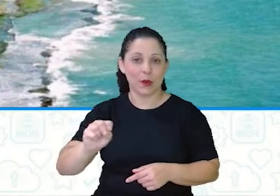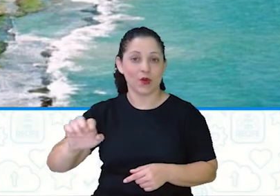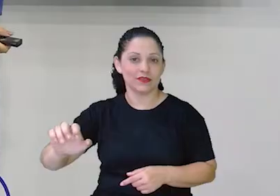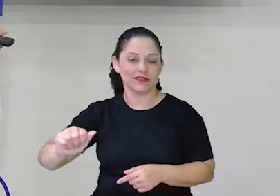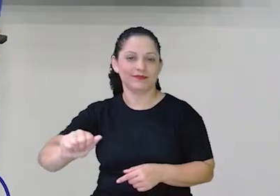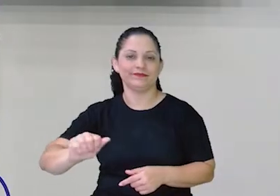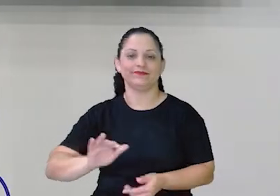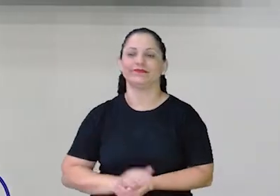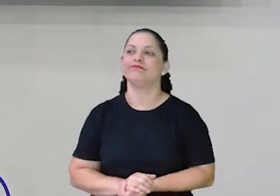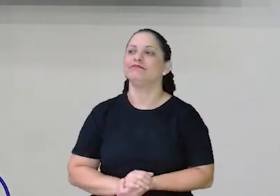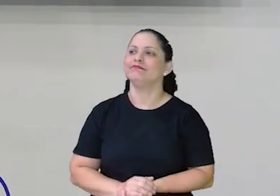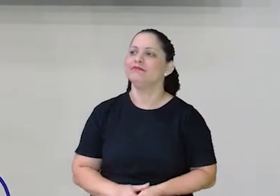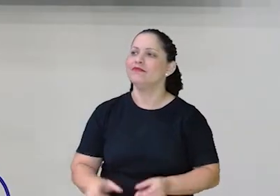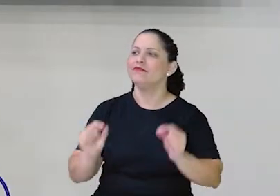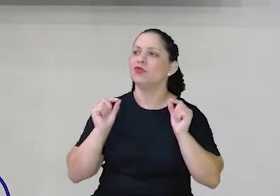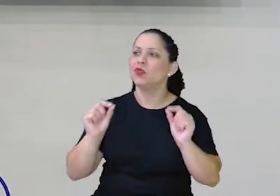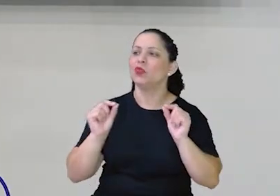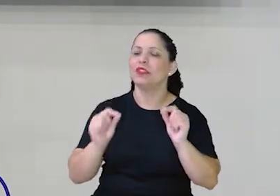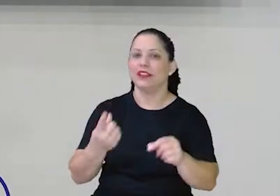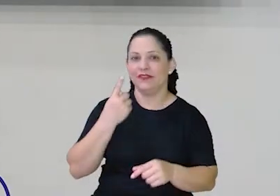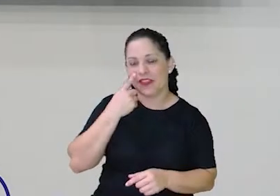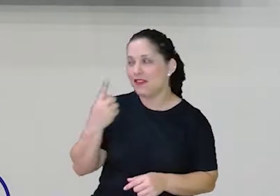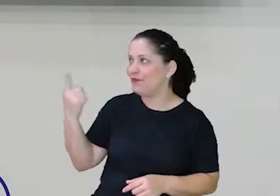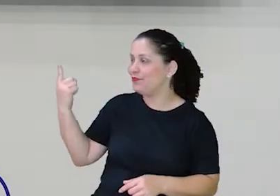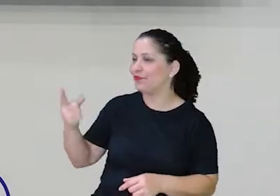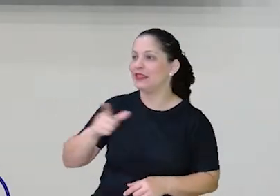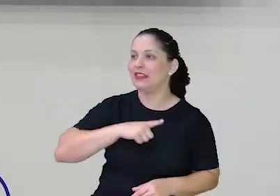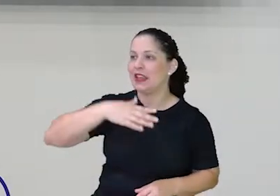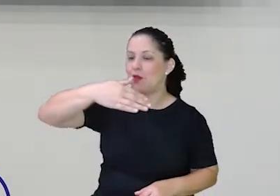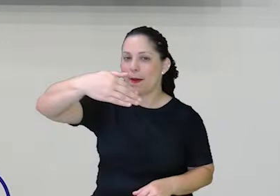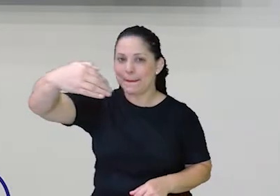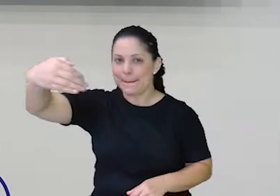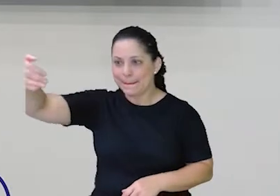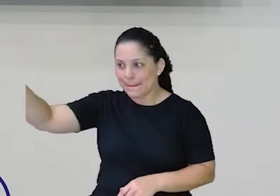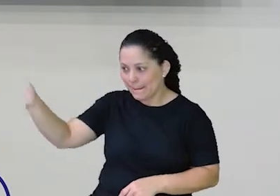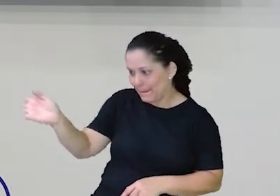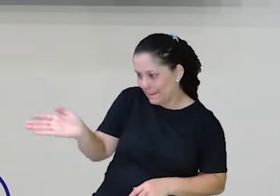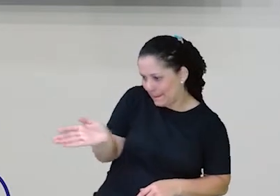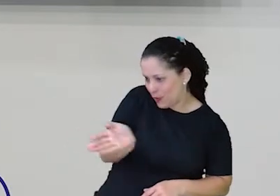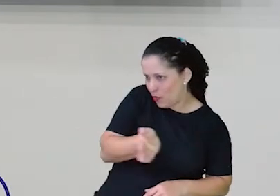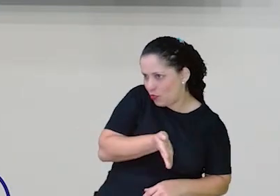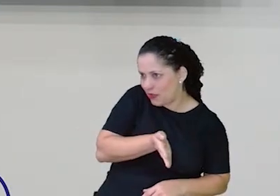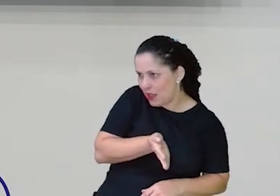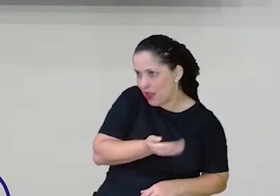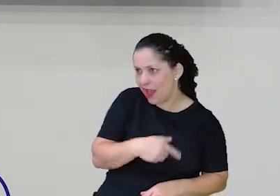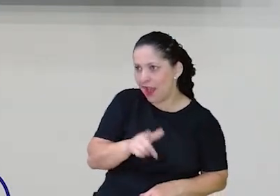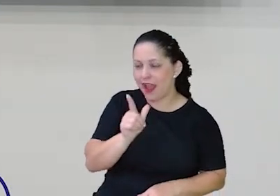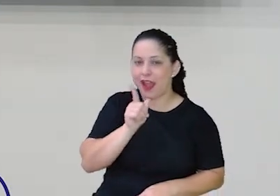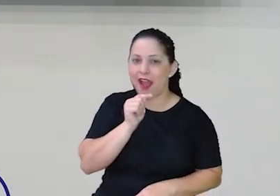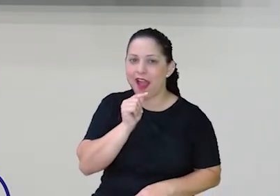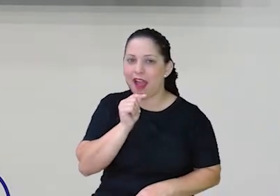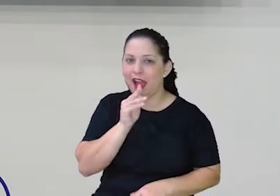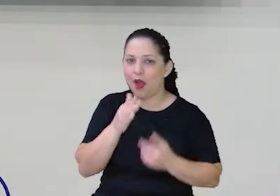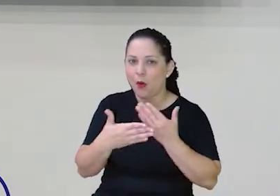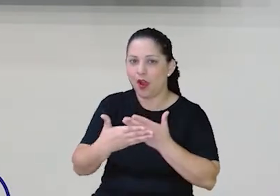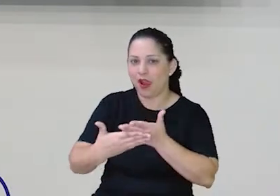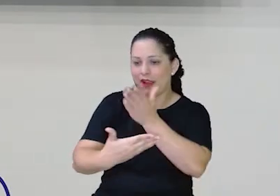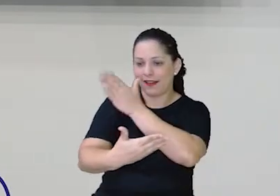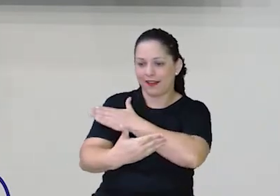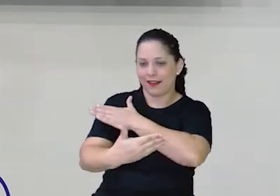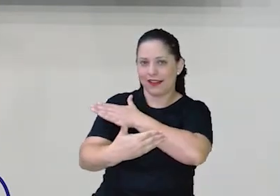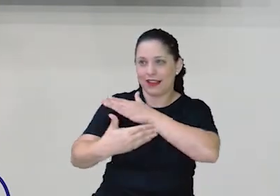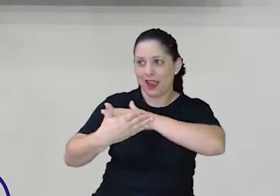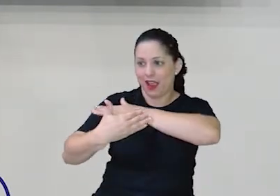essa região aqui, é uma ponta, tá vendo? Que tem nessa ponta uma parte de água e aqui é o continente. A